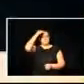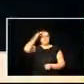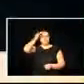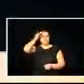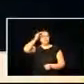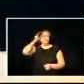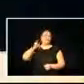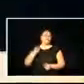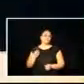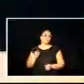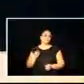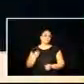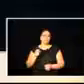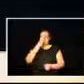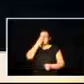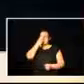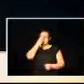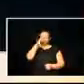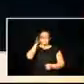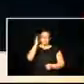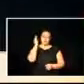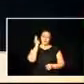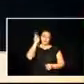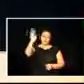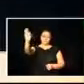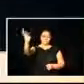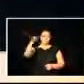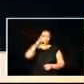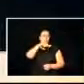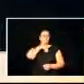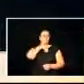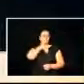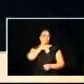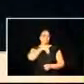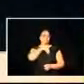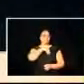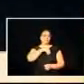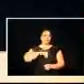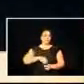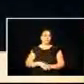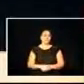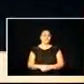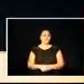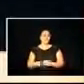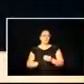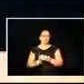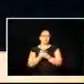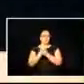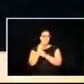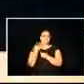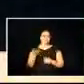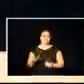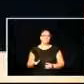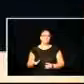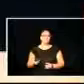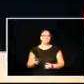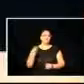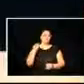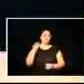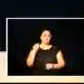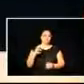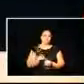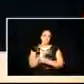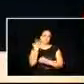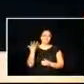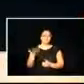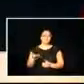o pagamento desses, principalmente desses cargos de confiança que ele está criando em áreas tão